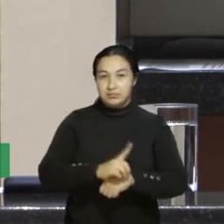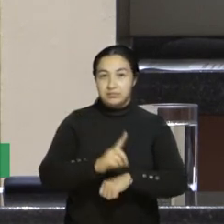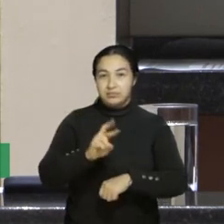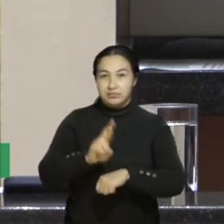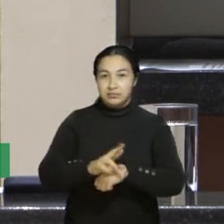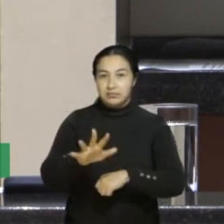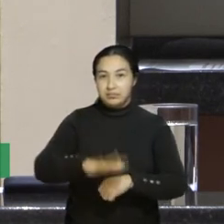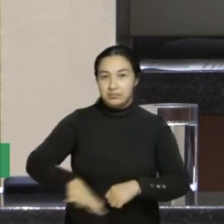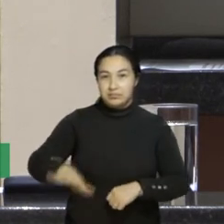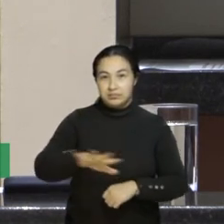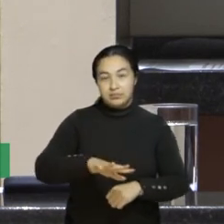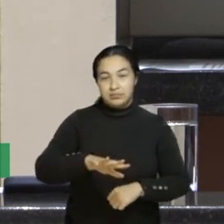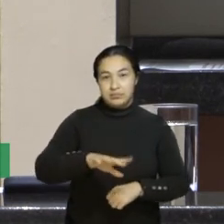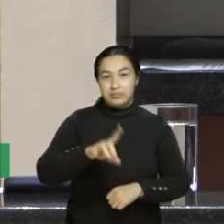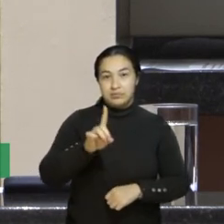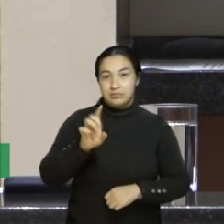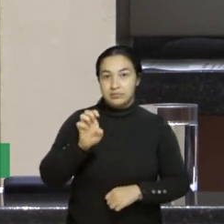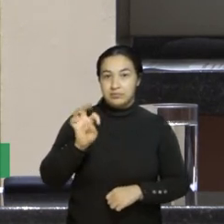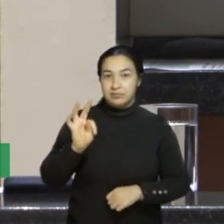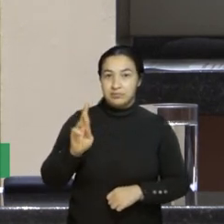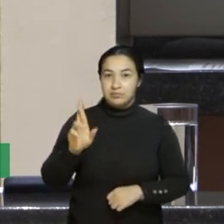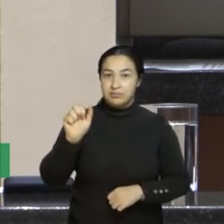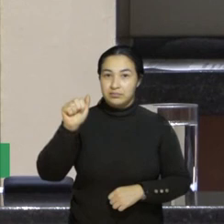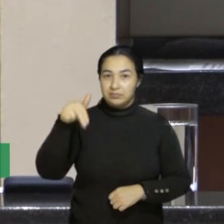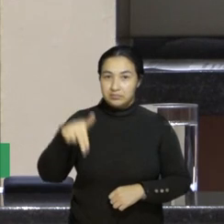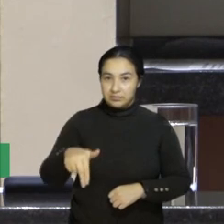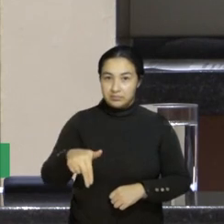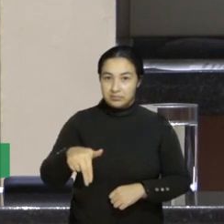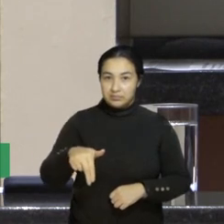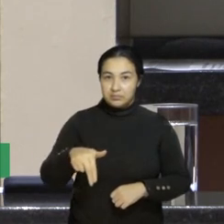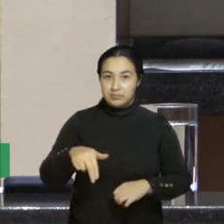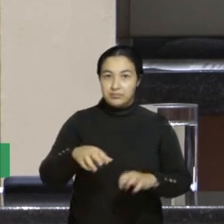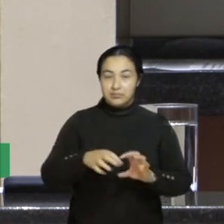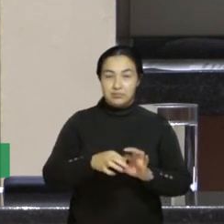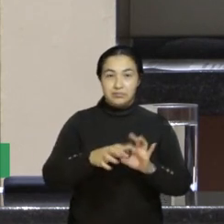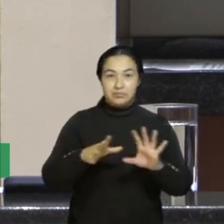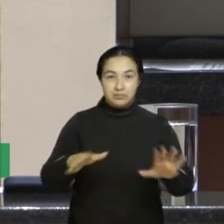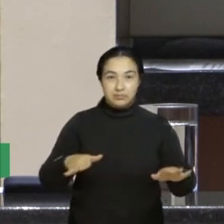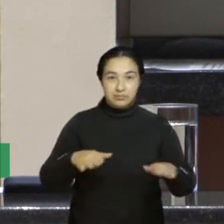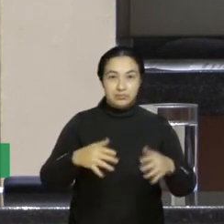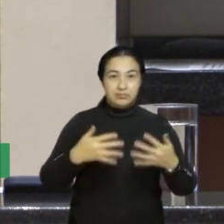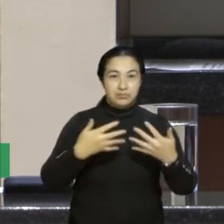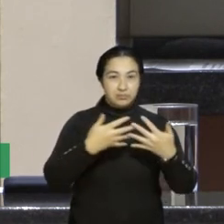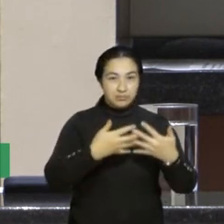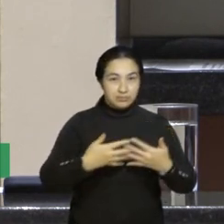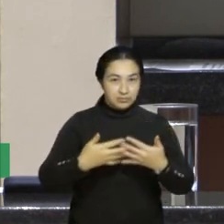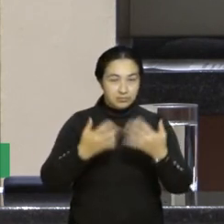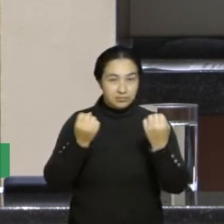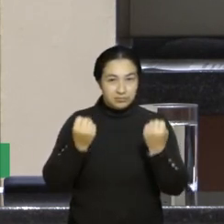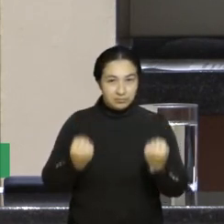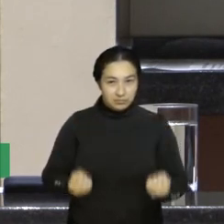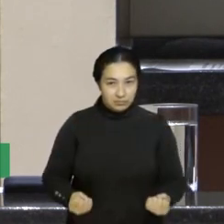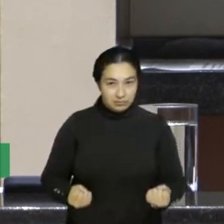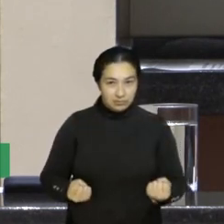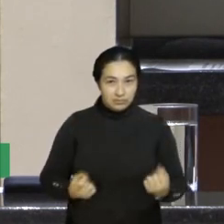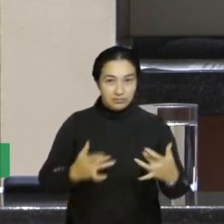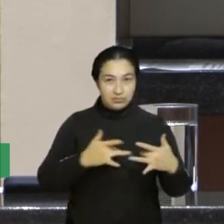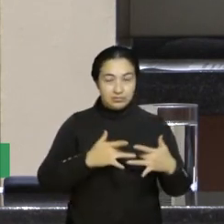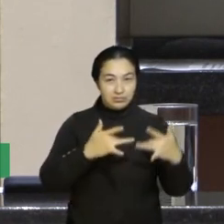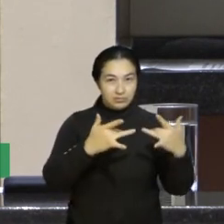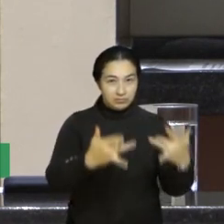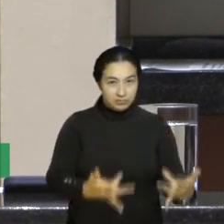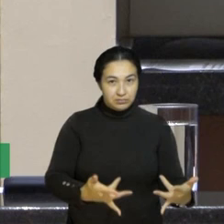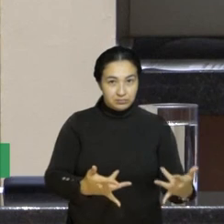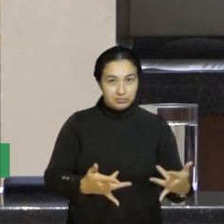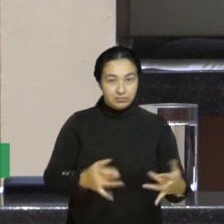de Transportes Terrestres para a viabilização da passagem de veículos pesados que transportem doações ao Estado do Rio